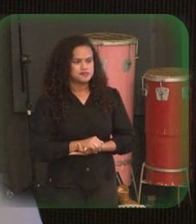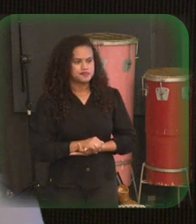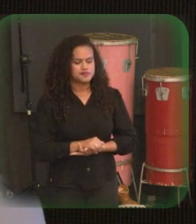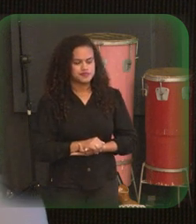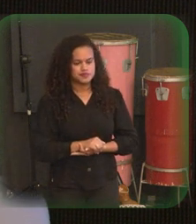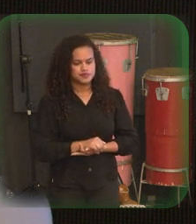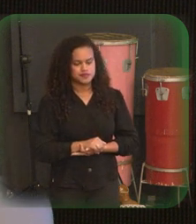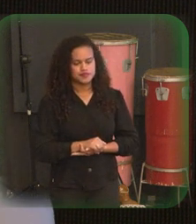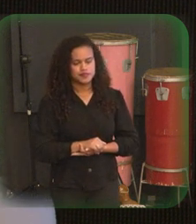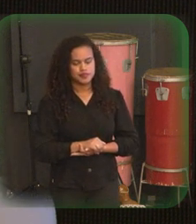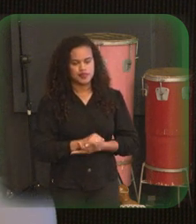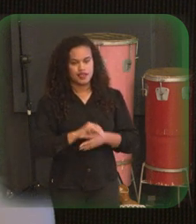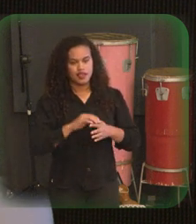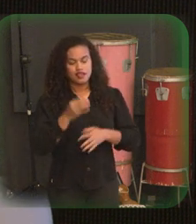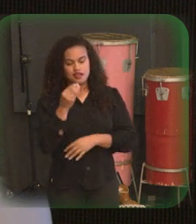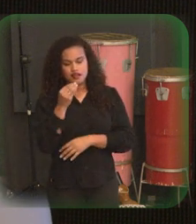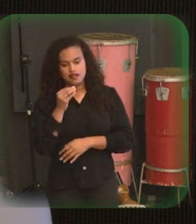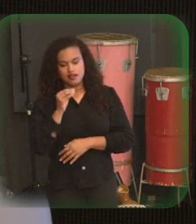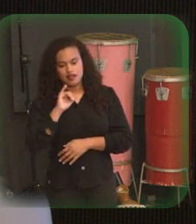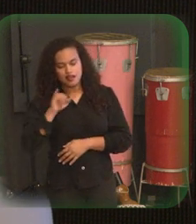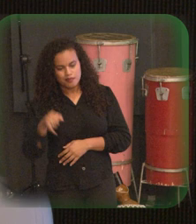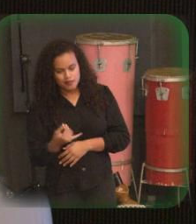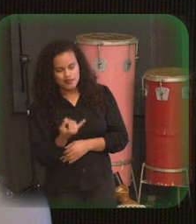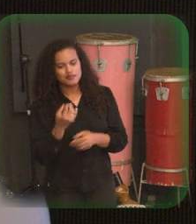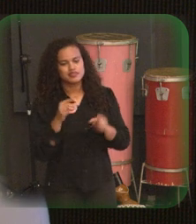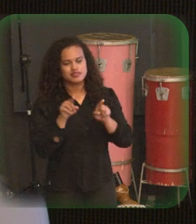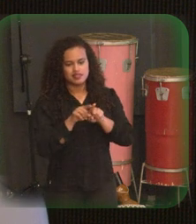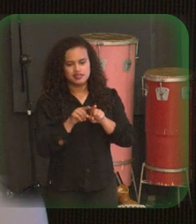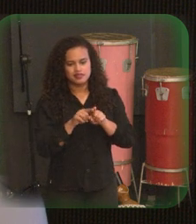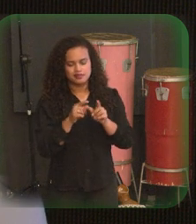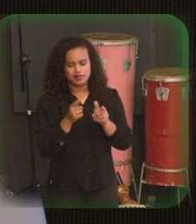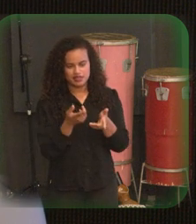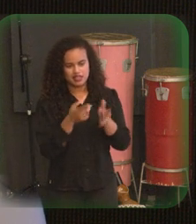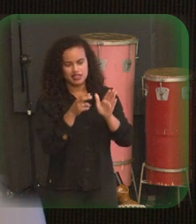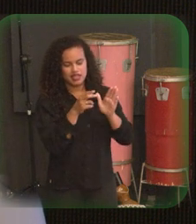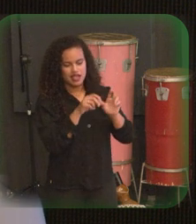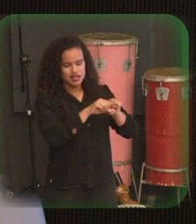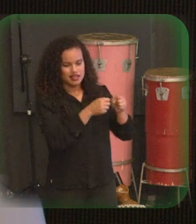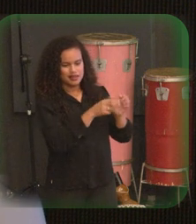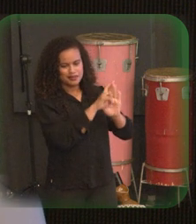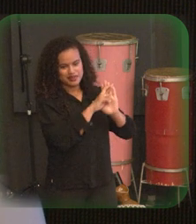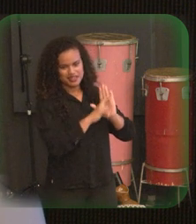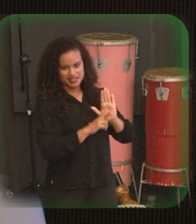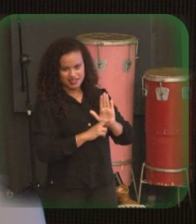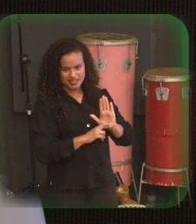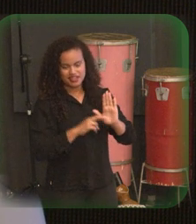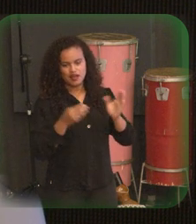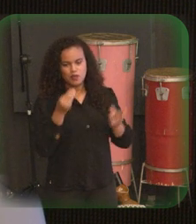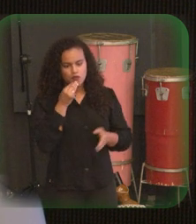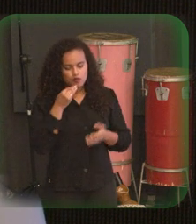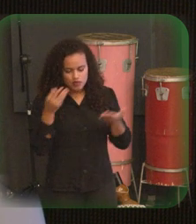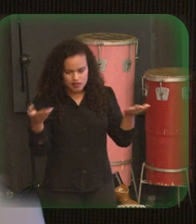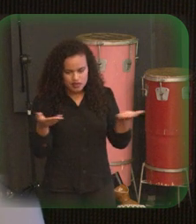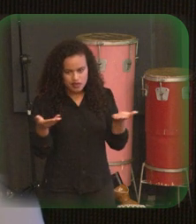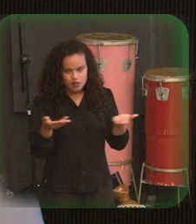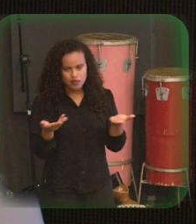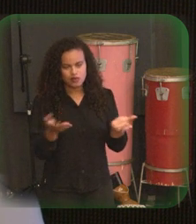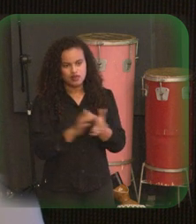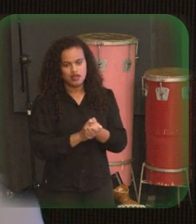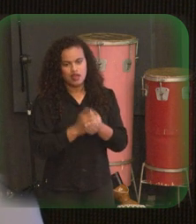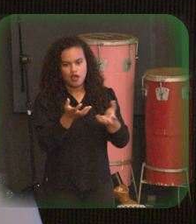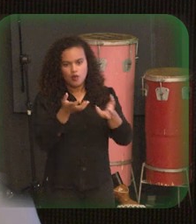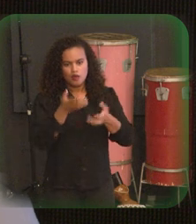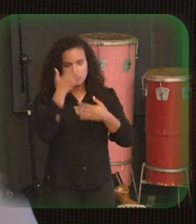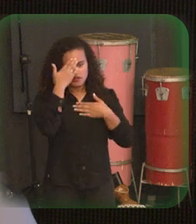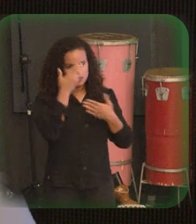E aproveitar nessa quebra de protocolo aqui, tendo essa oportunidade, né, eu quero